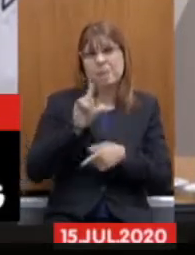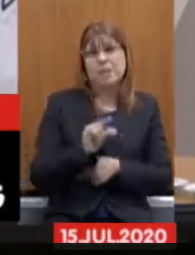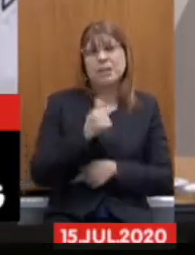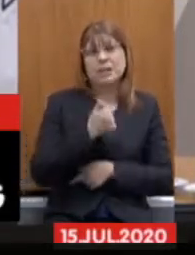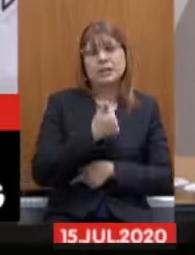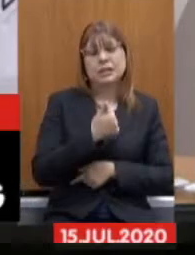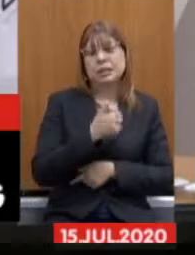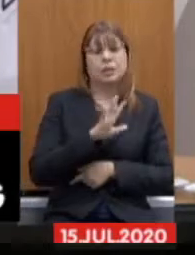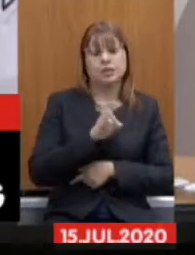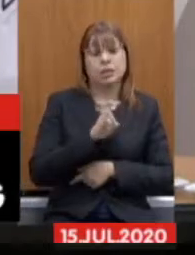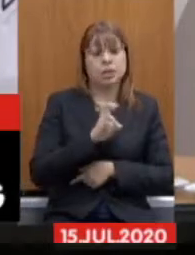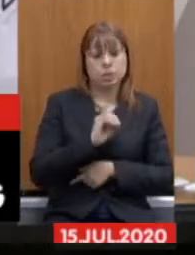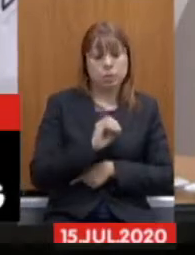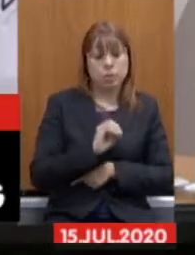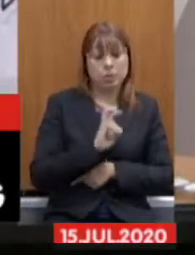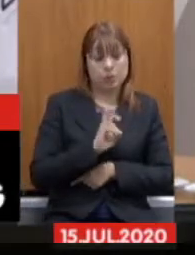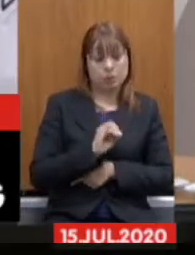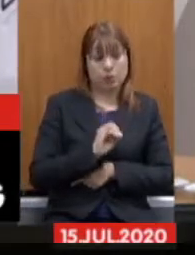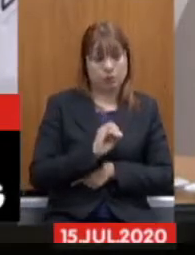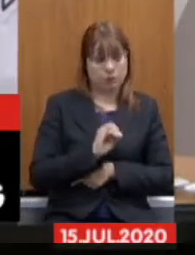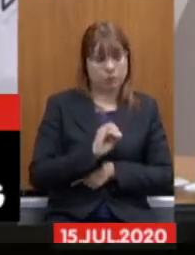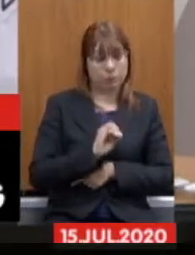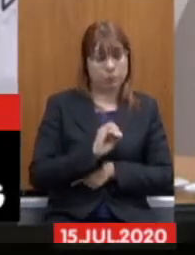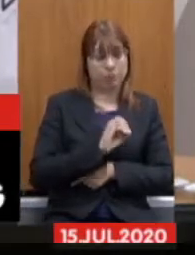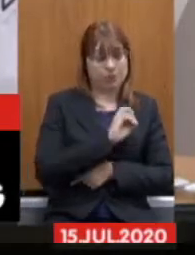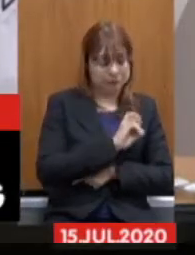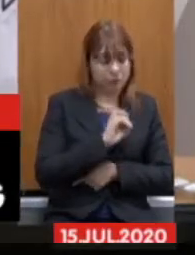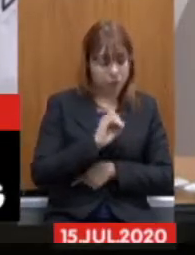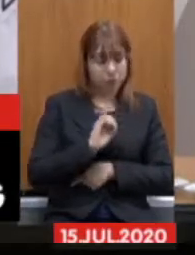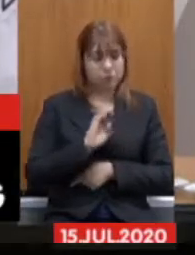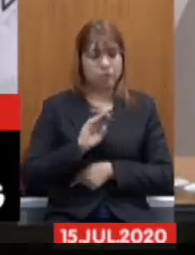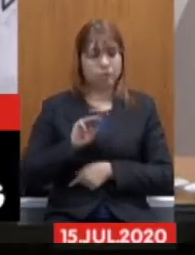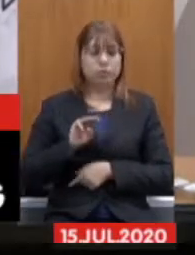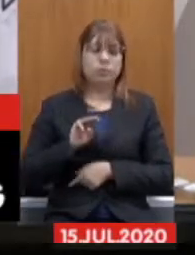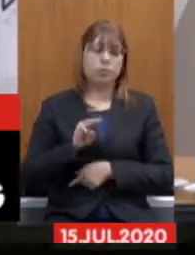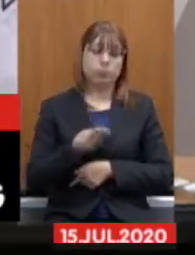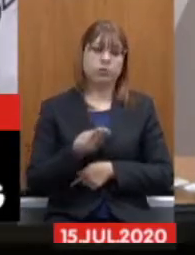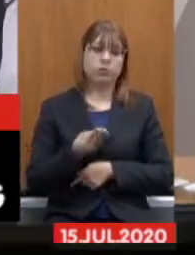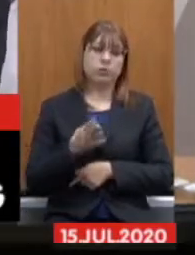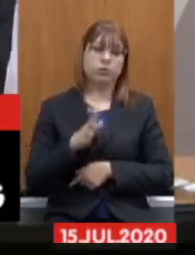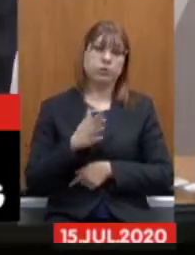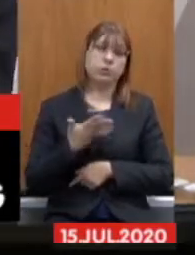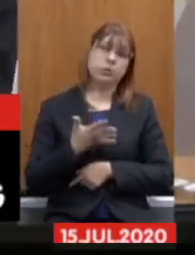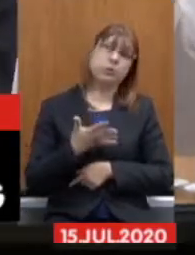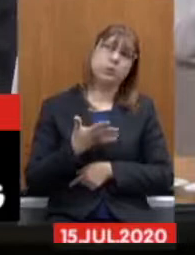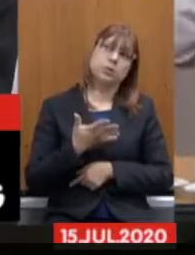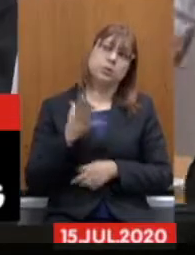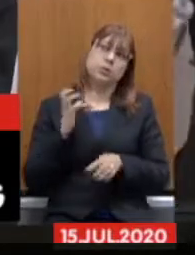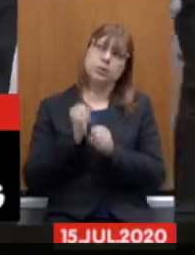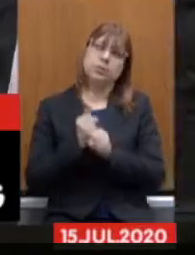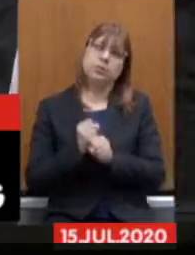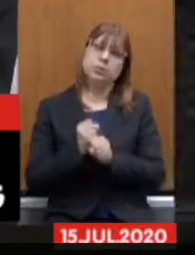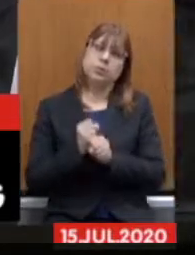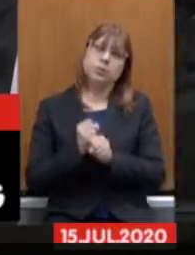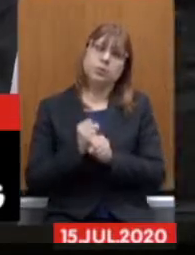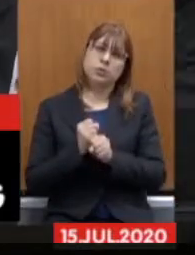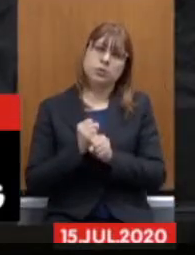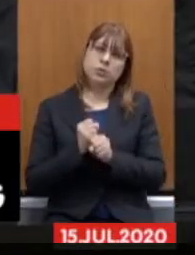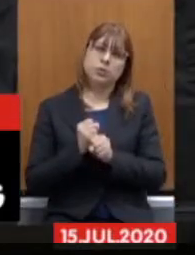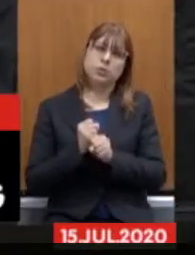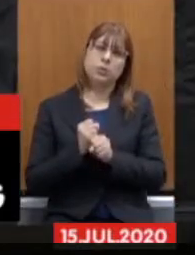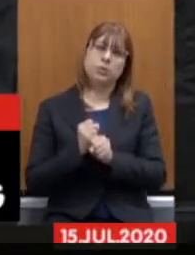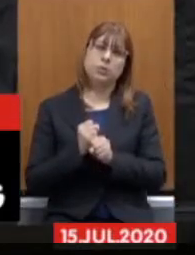milhões por mês eu tenho ideia do que que são 126-b que é o dinheiro 135 - 9 do acordo menos que